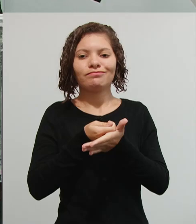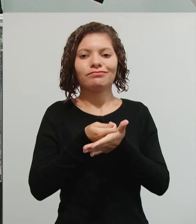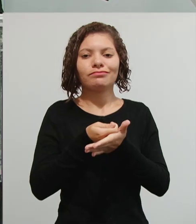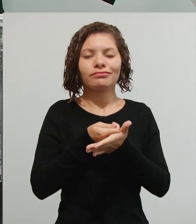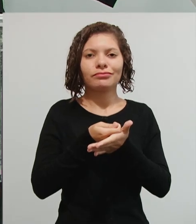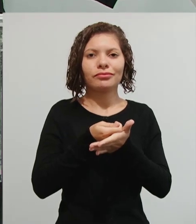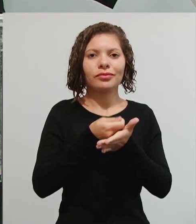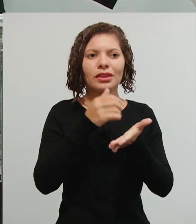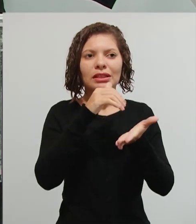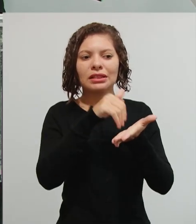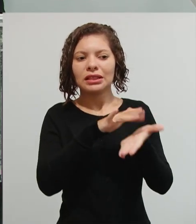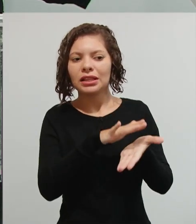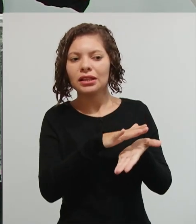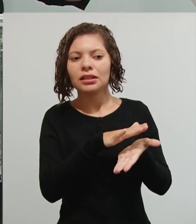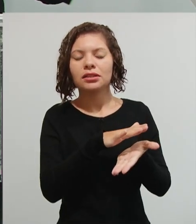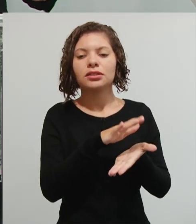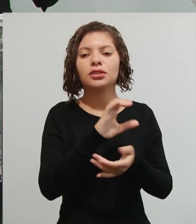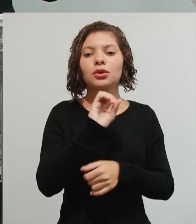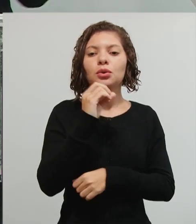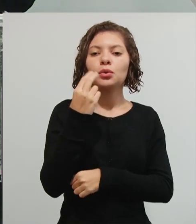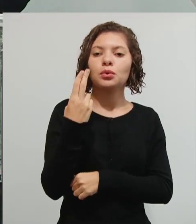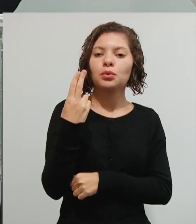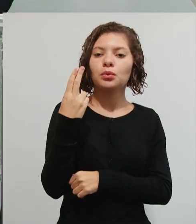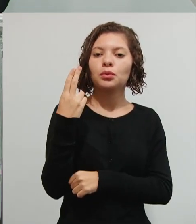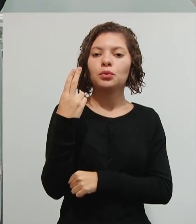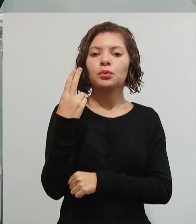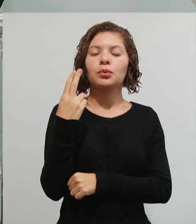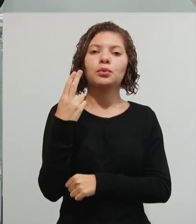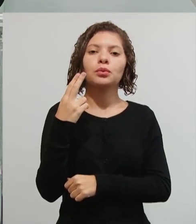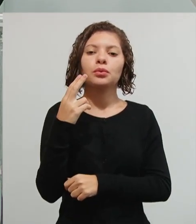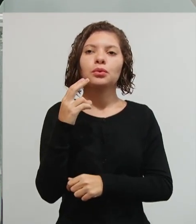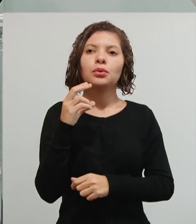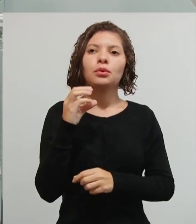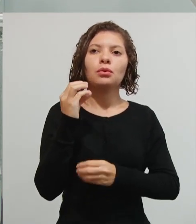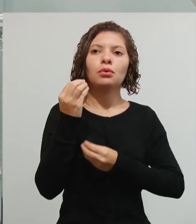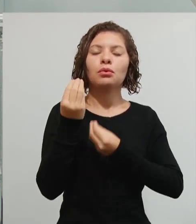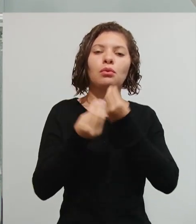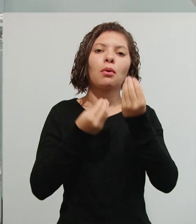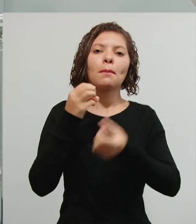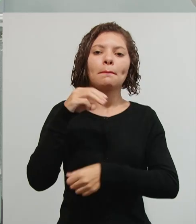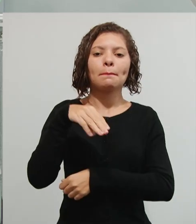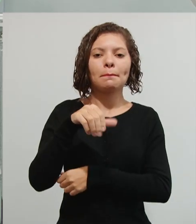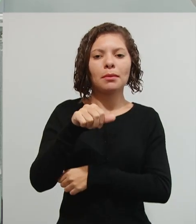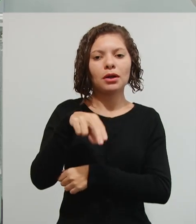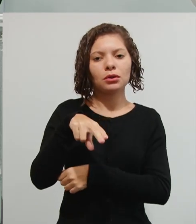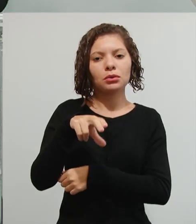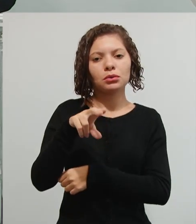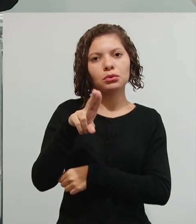mecanizar e demitir todo o pessoal ou fazer tudo de forma manual e não contratar nenhuma máquina.